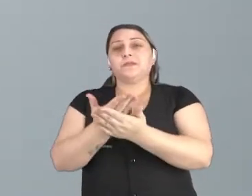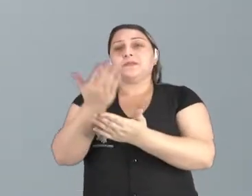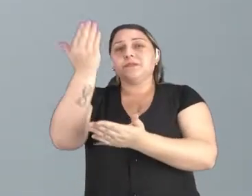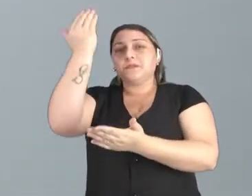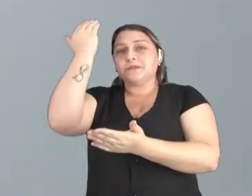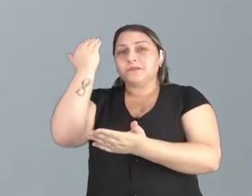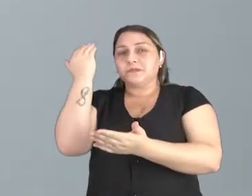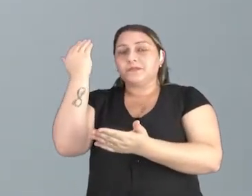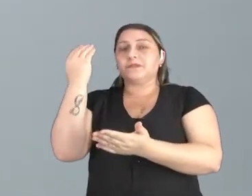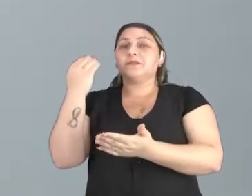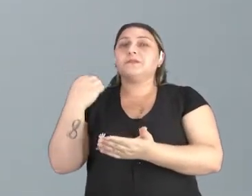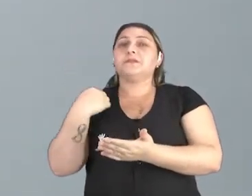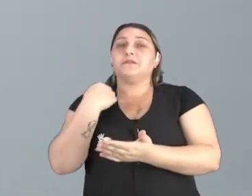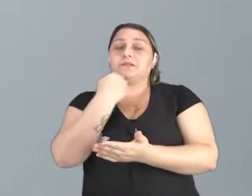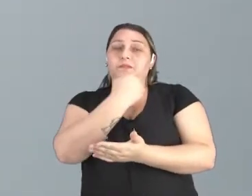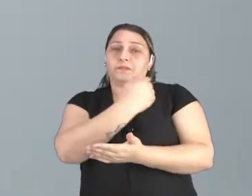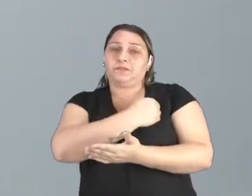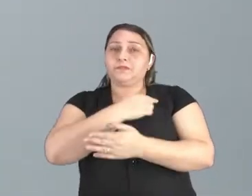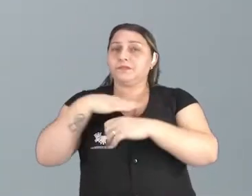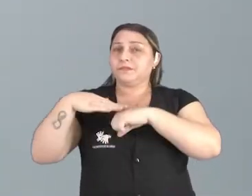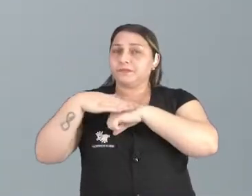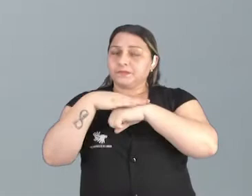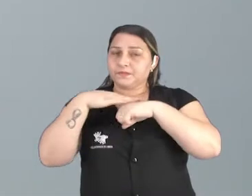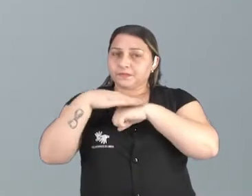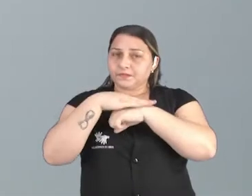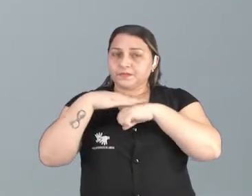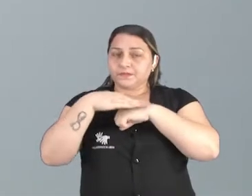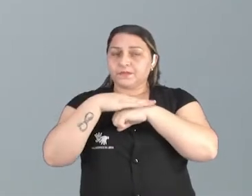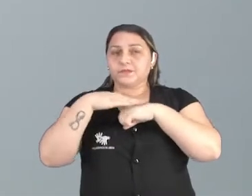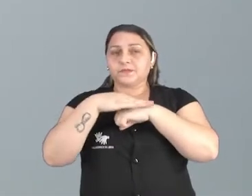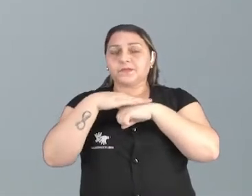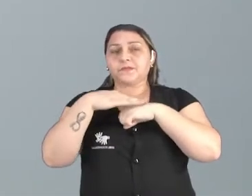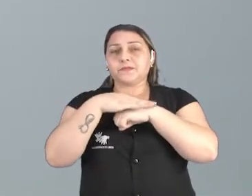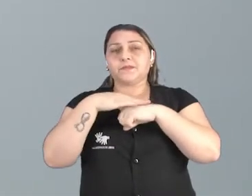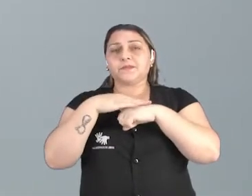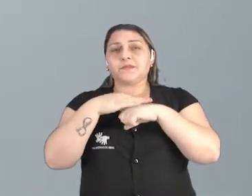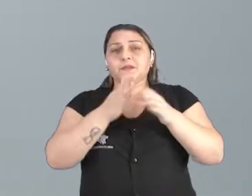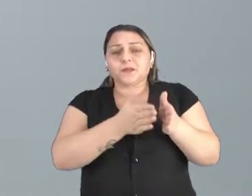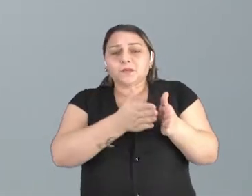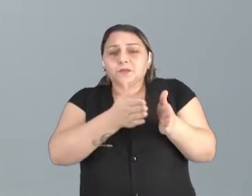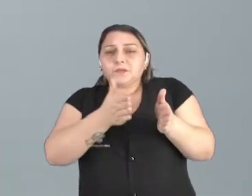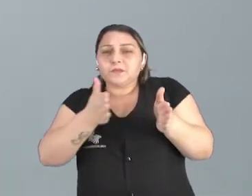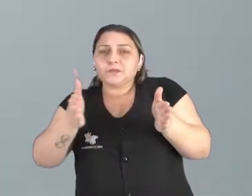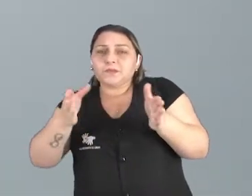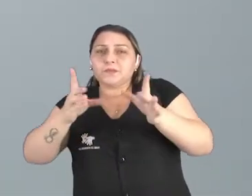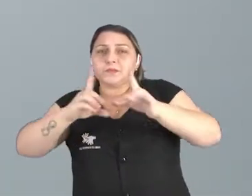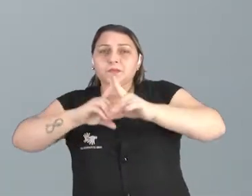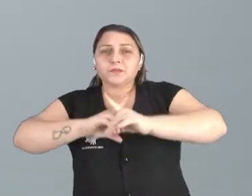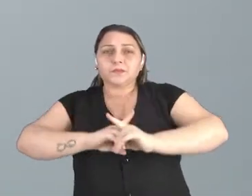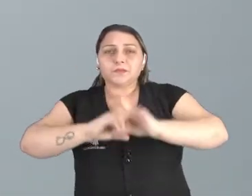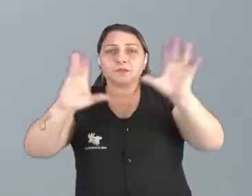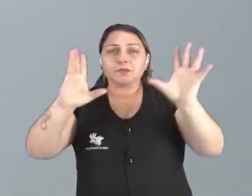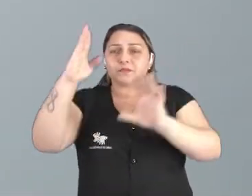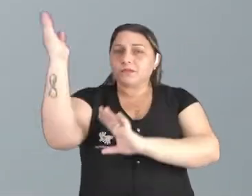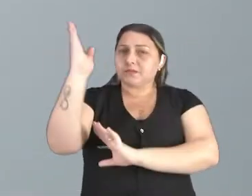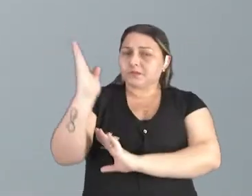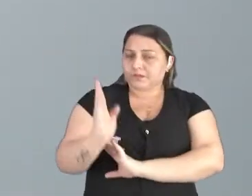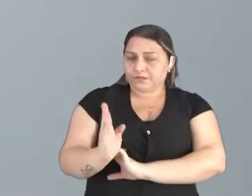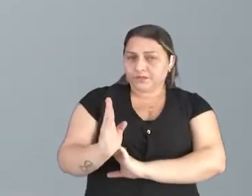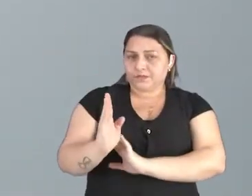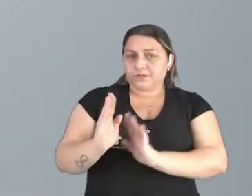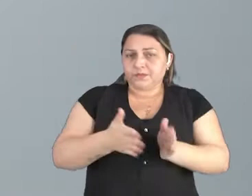passada, nós conversamos sobre o período democrático brasileiro, né?